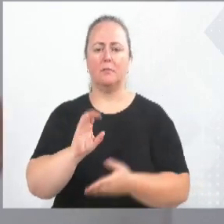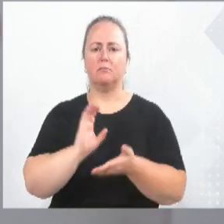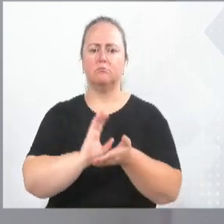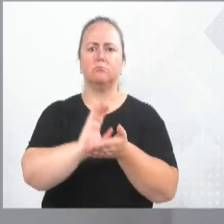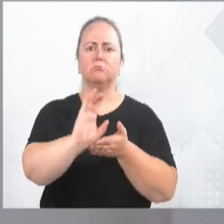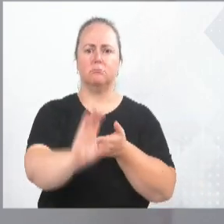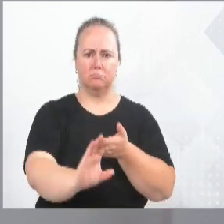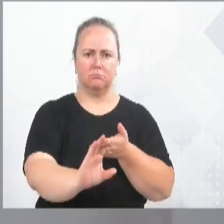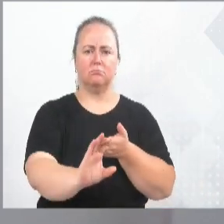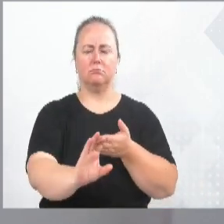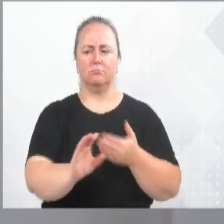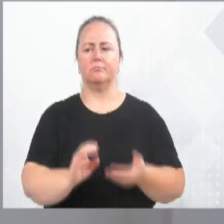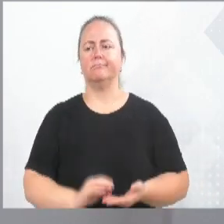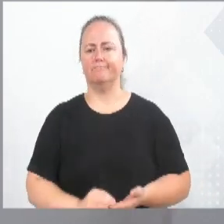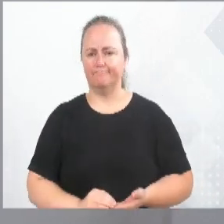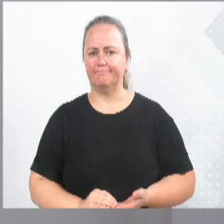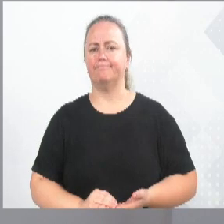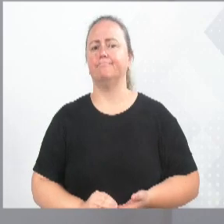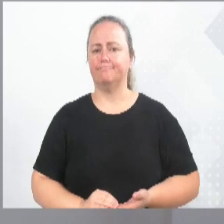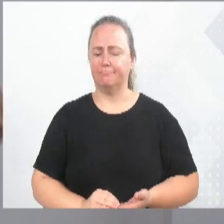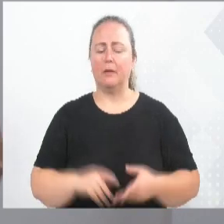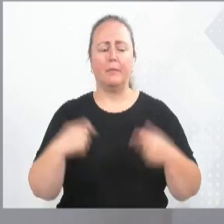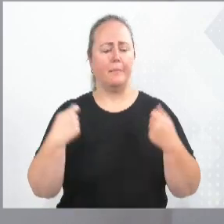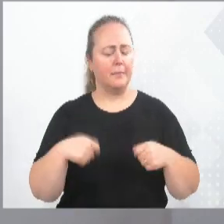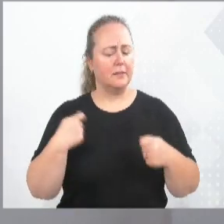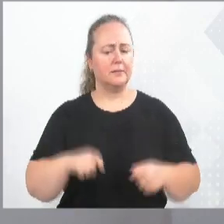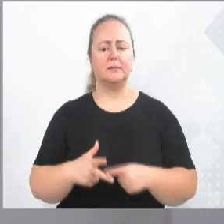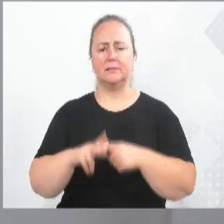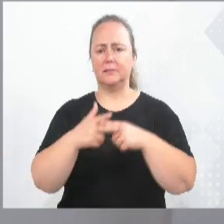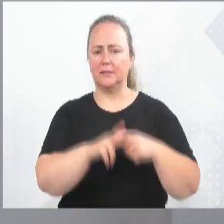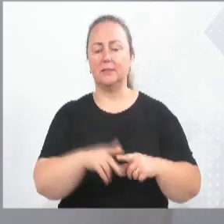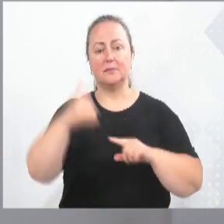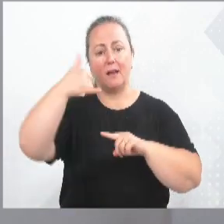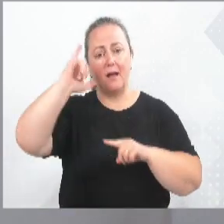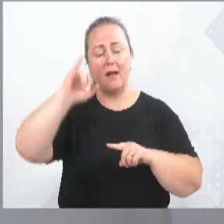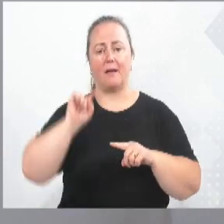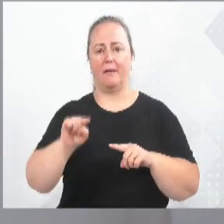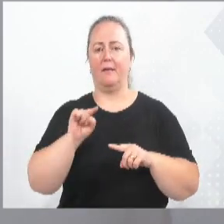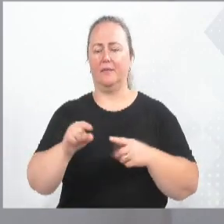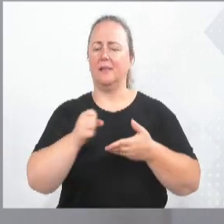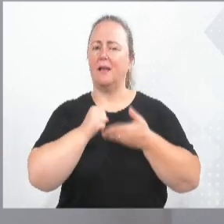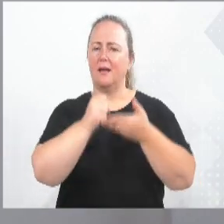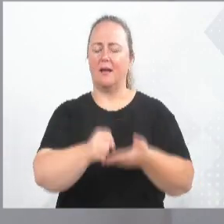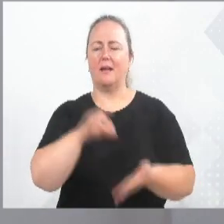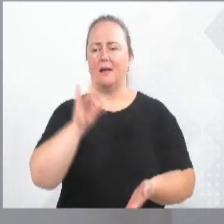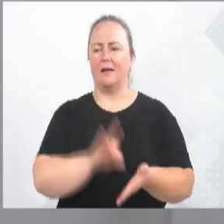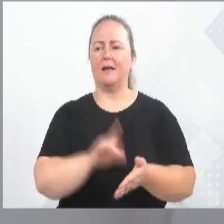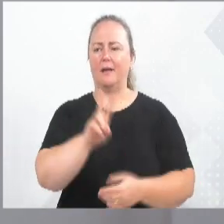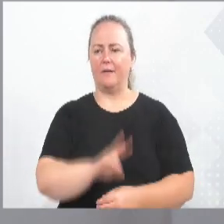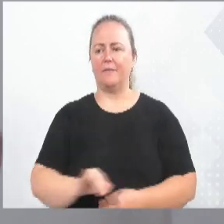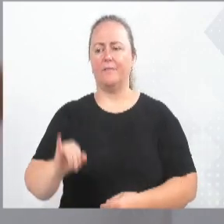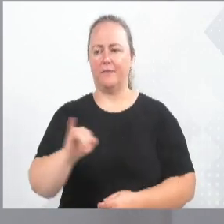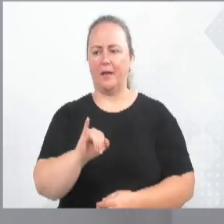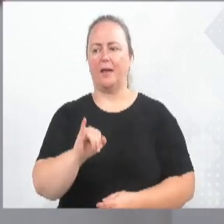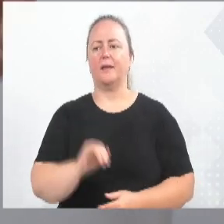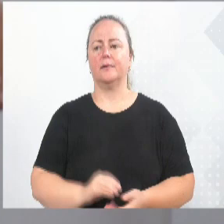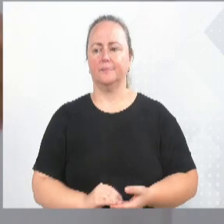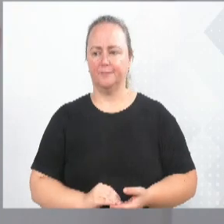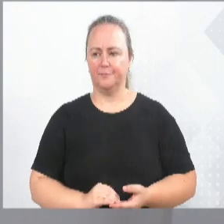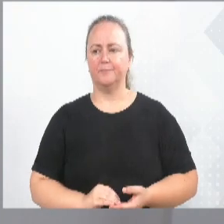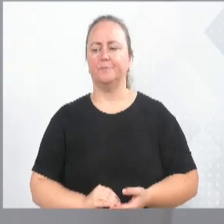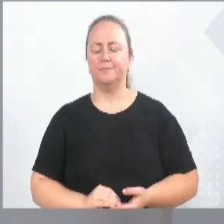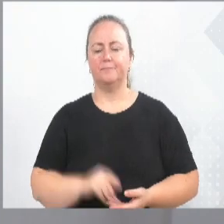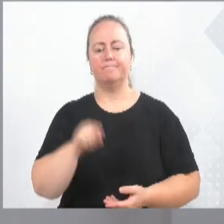gente isso é prevenção é manutenção importante que irá ajudar é justamente eh nessas